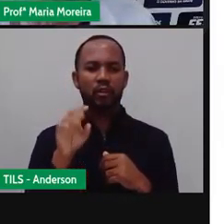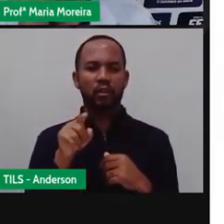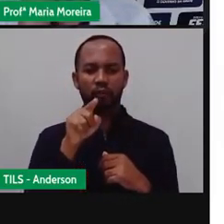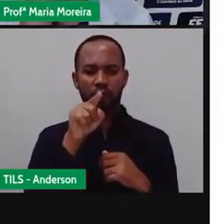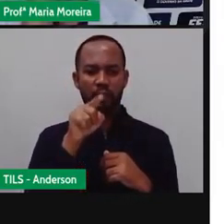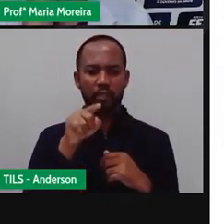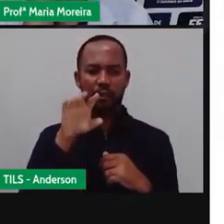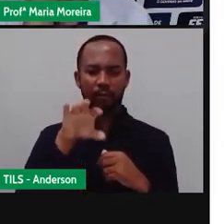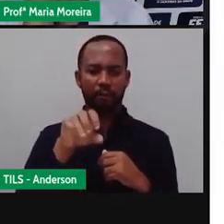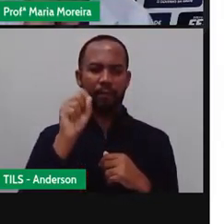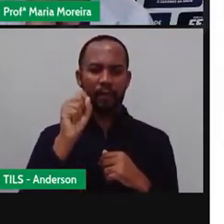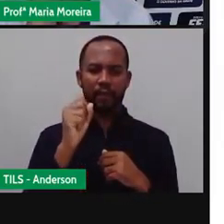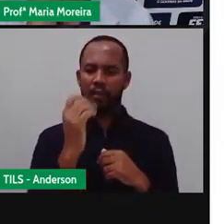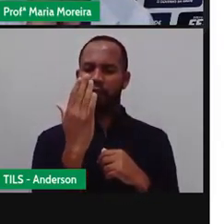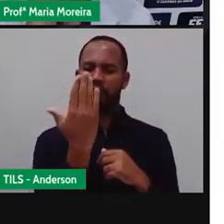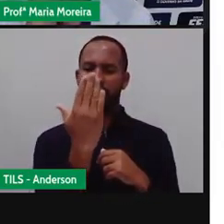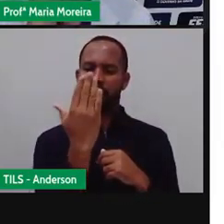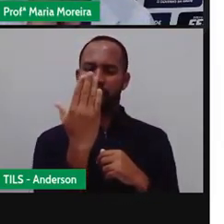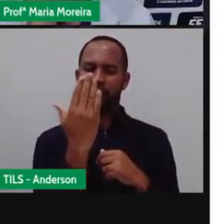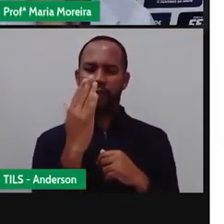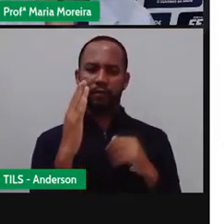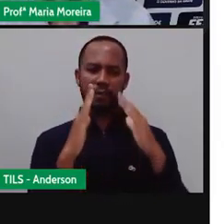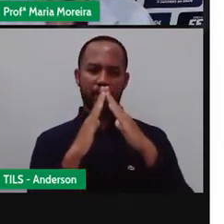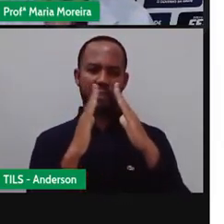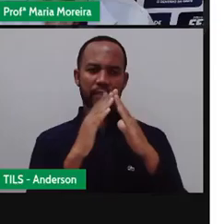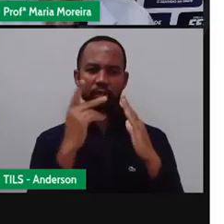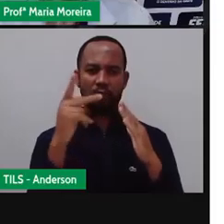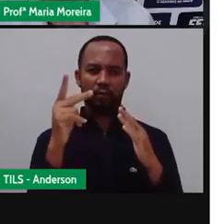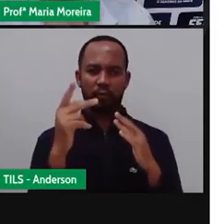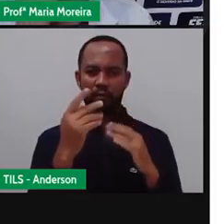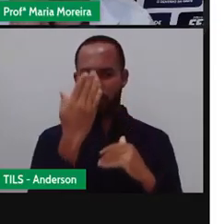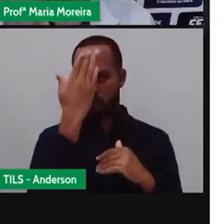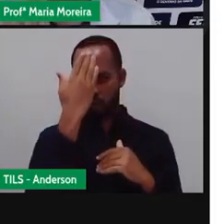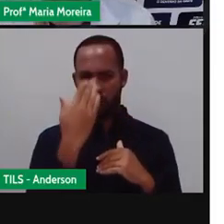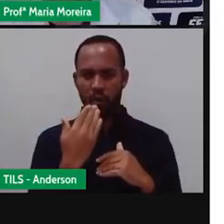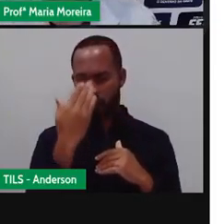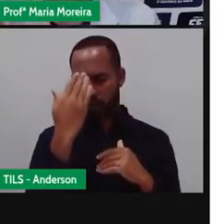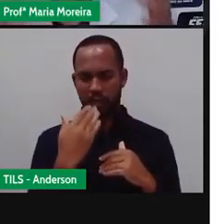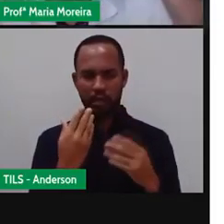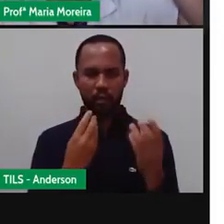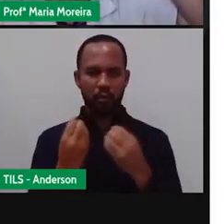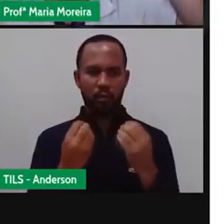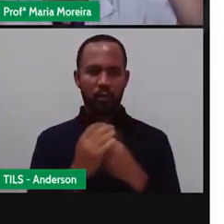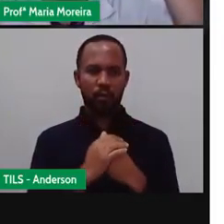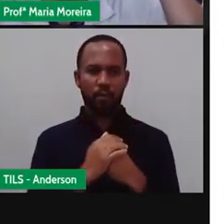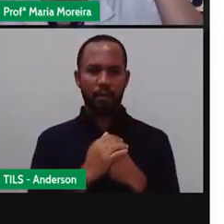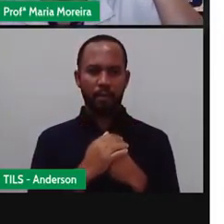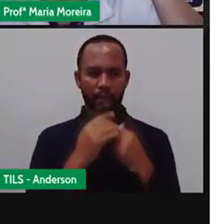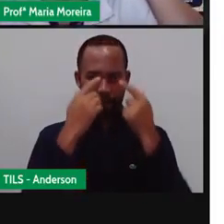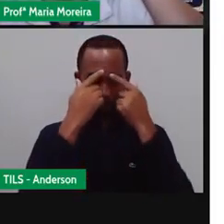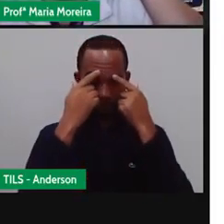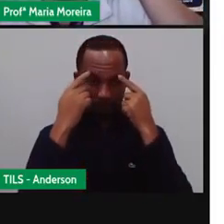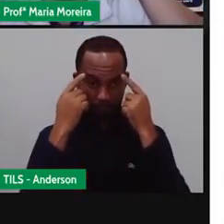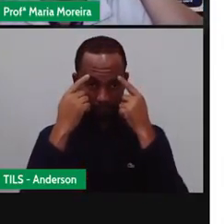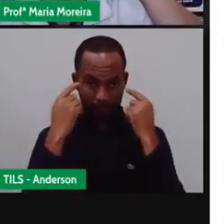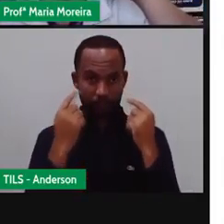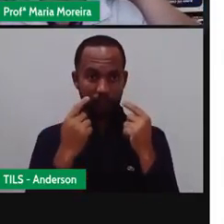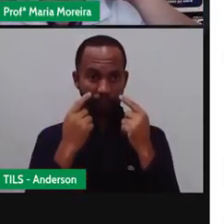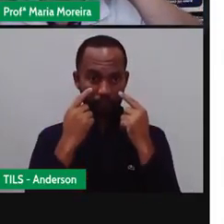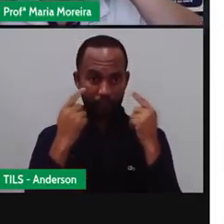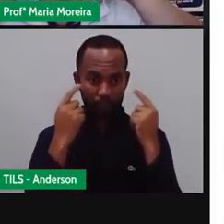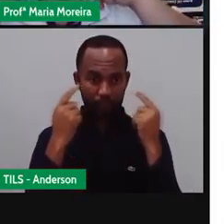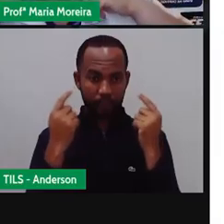aí na sua casa e tentar colocar aqui, ó. E aí você vai observar, né, que existe uma simetria. As sobrancelhas, os olhos,